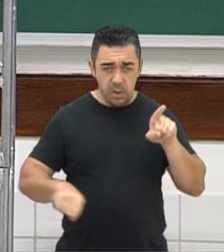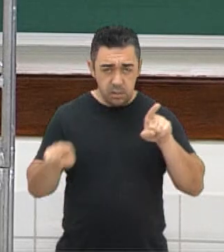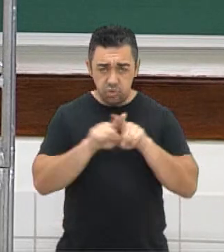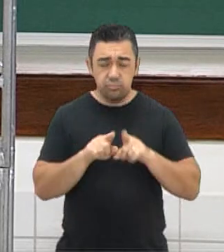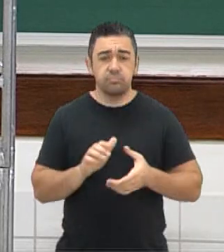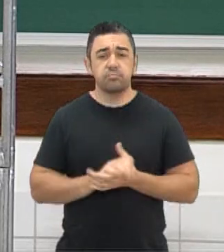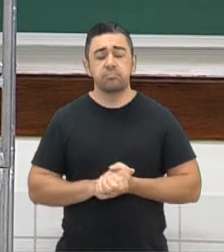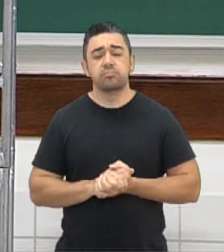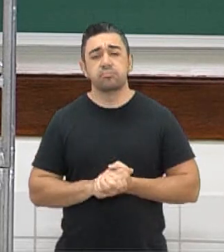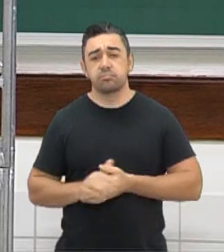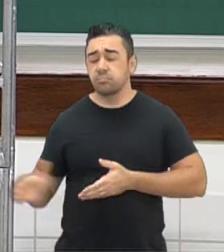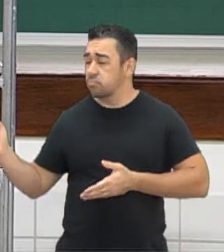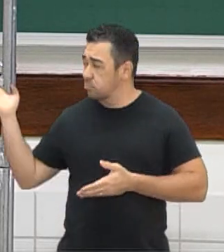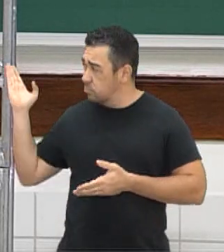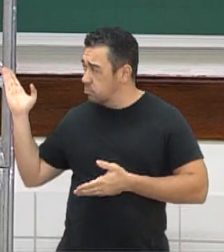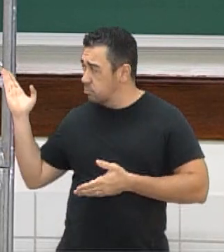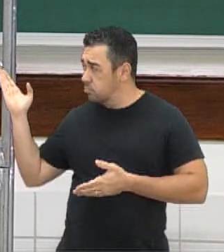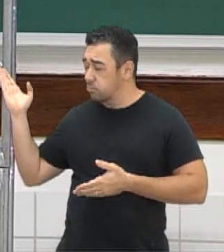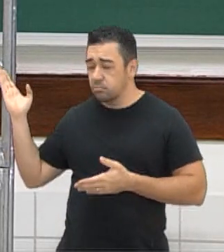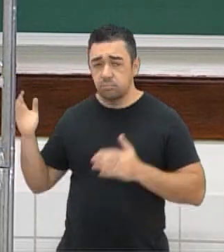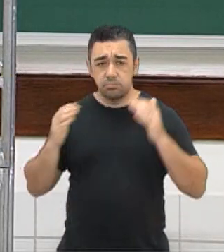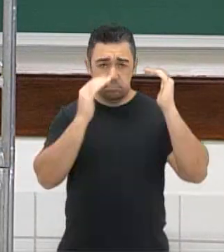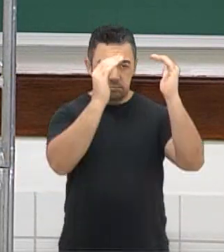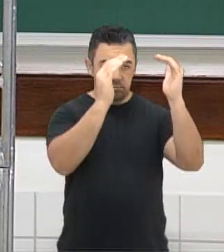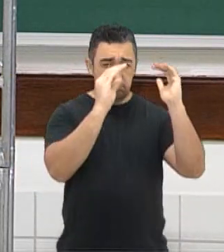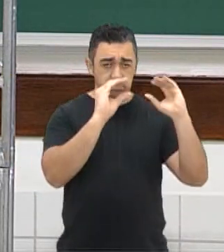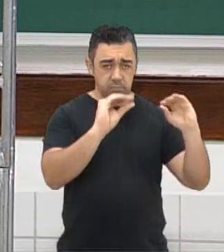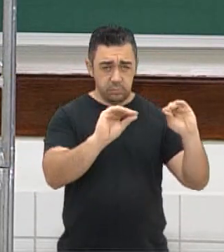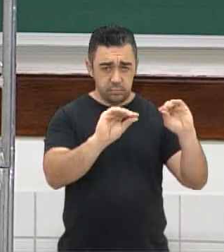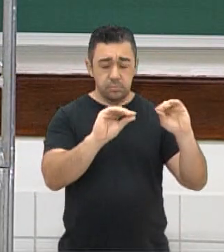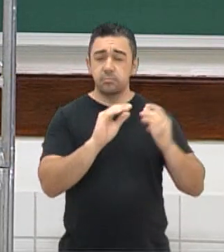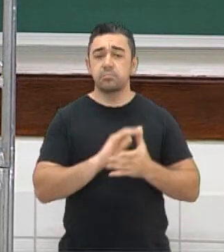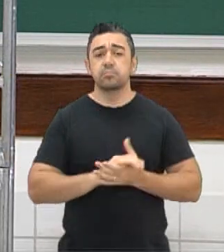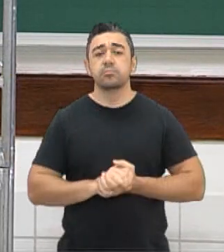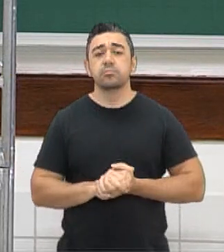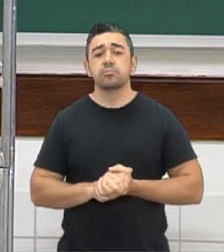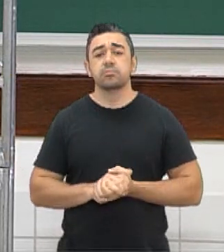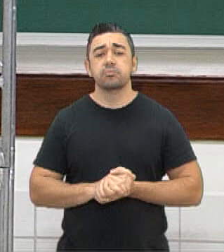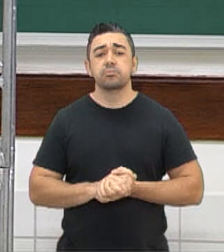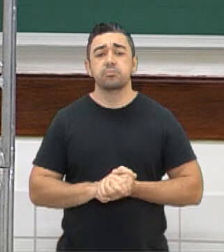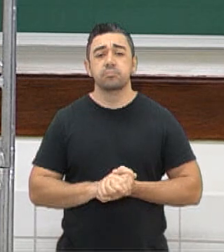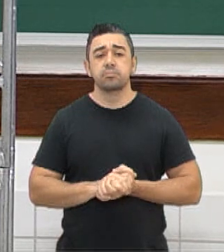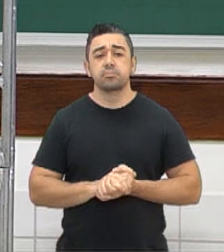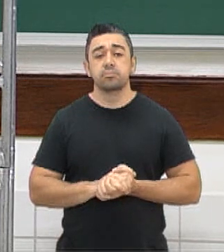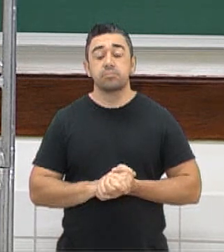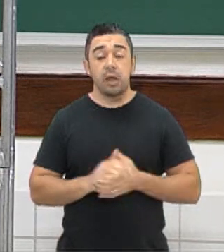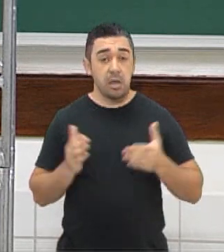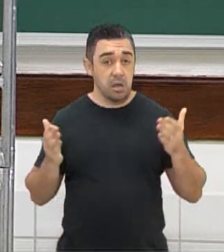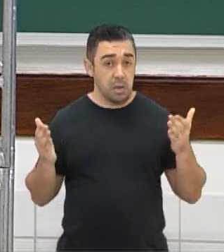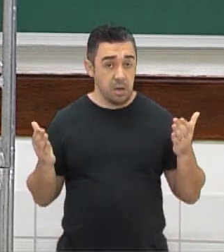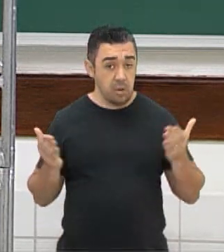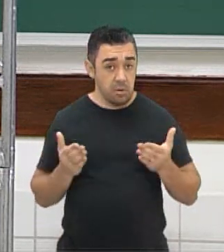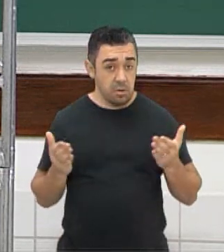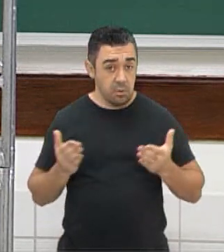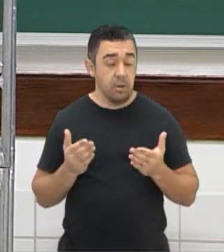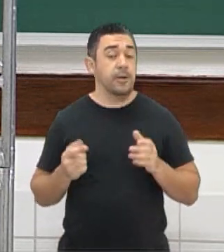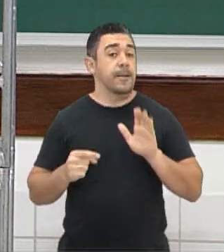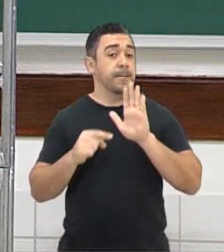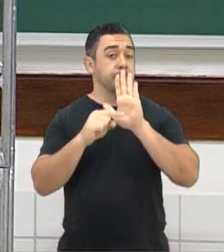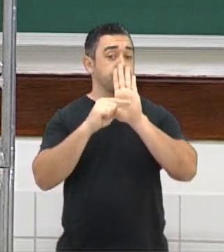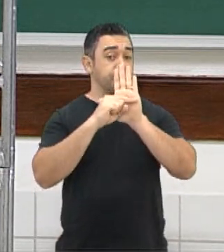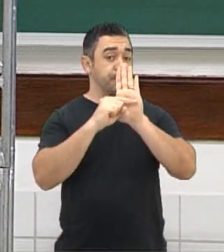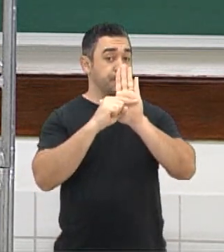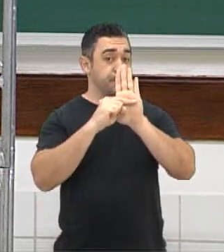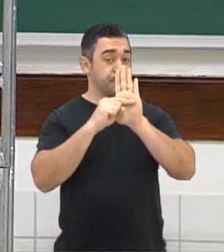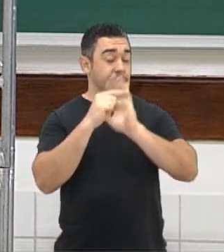X ao quadrado mais y ao quadrado menos 5xy. Legal? Agora eu vou